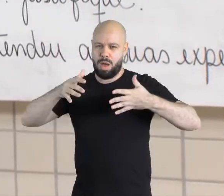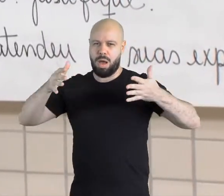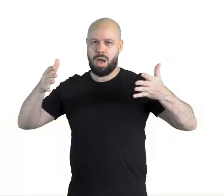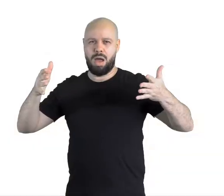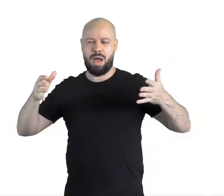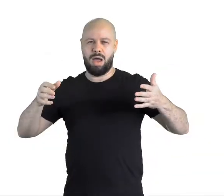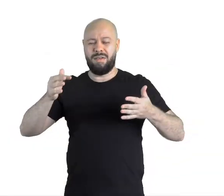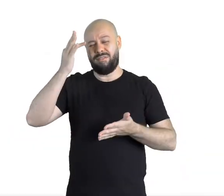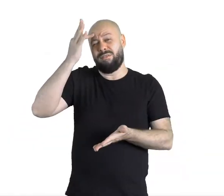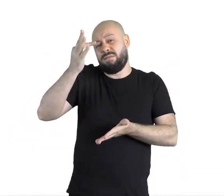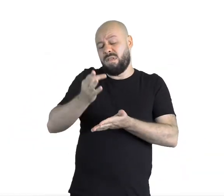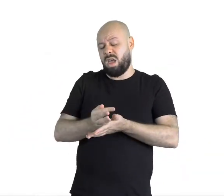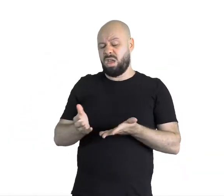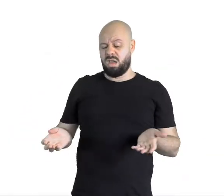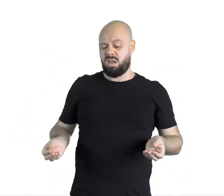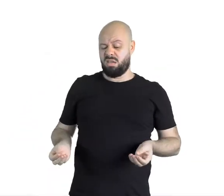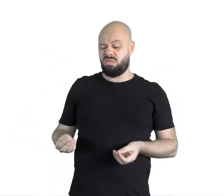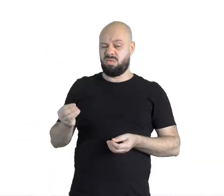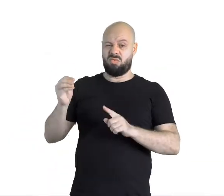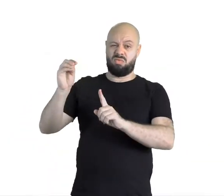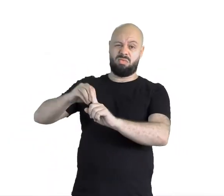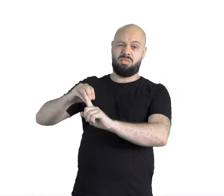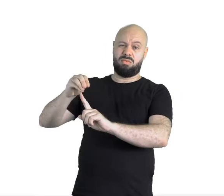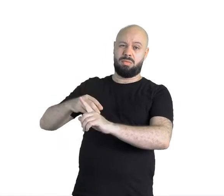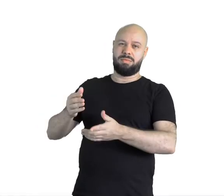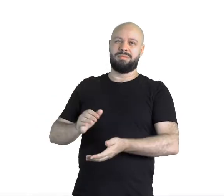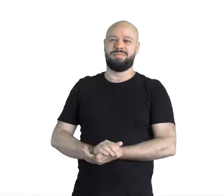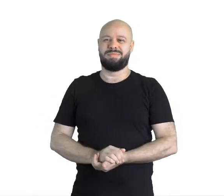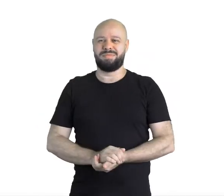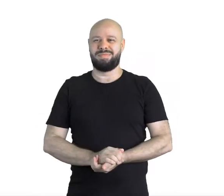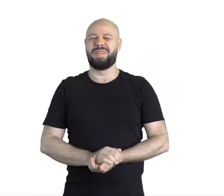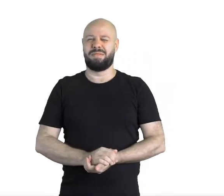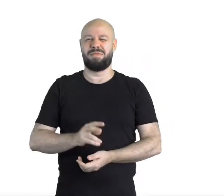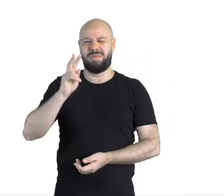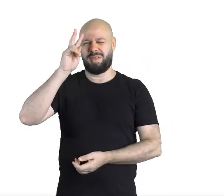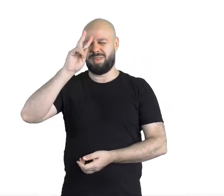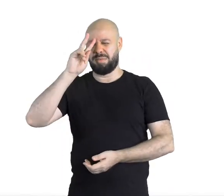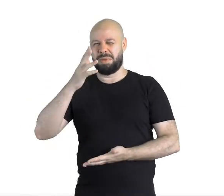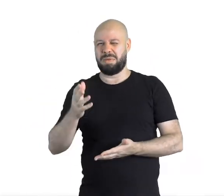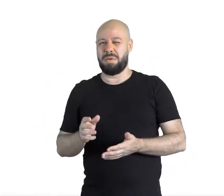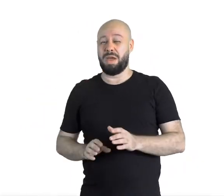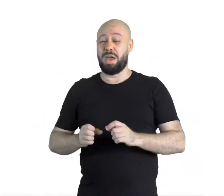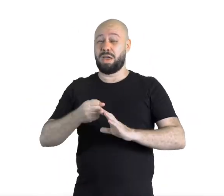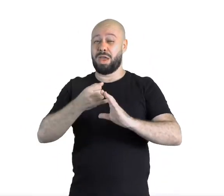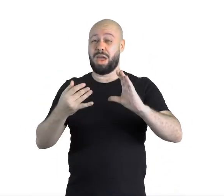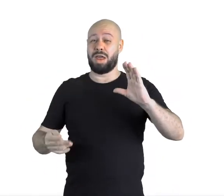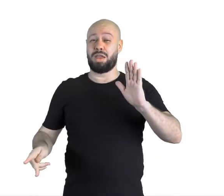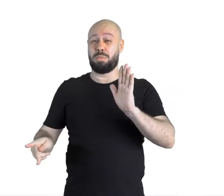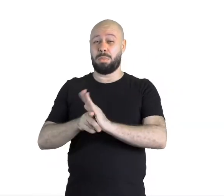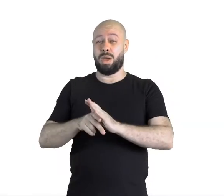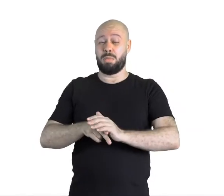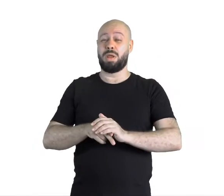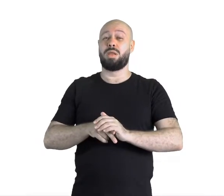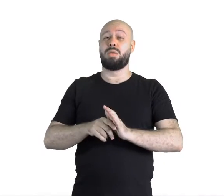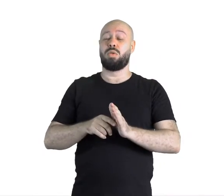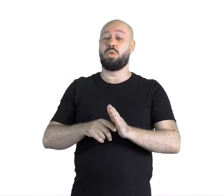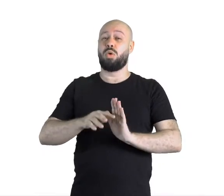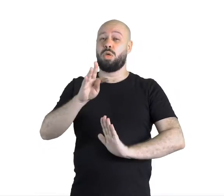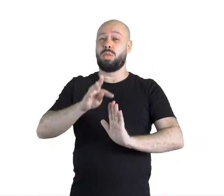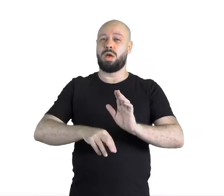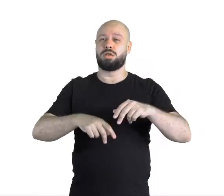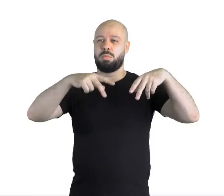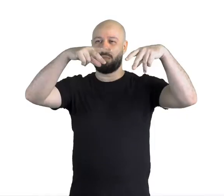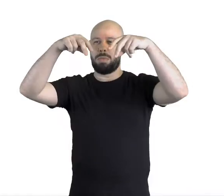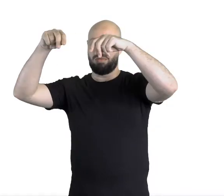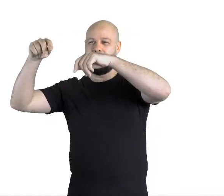do desassistido. Só para vocês relembrarem as características do texto de cordel, em forma de cordel, eu